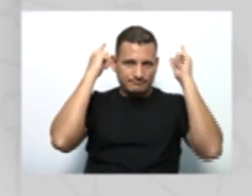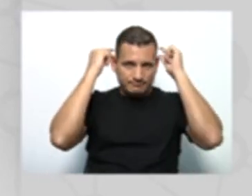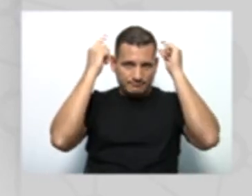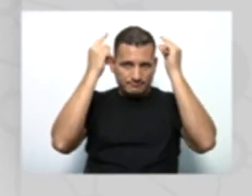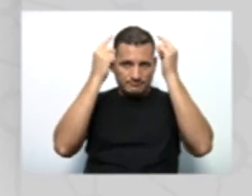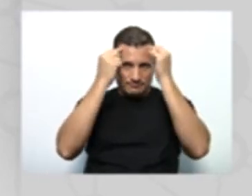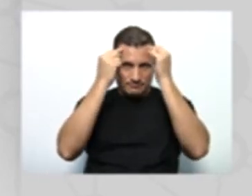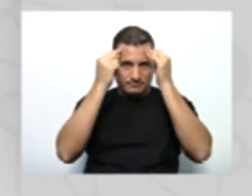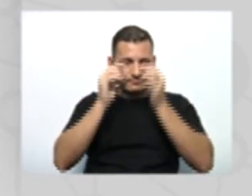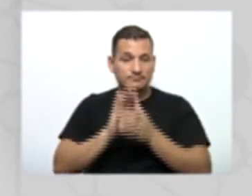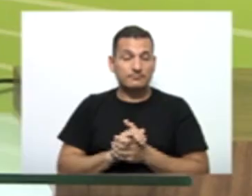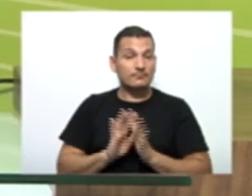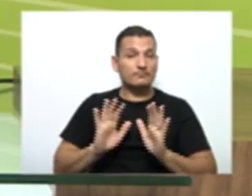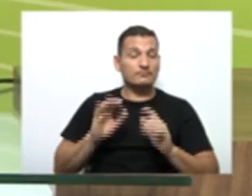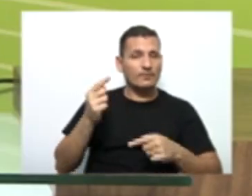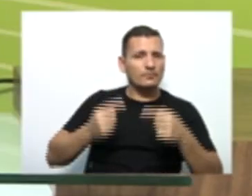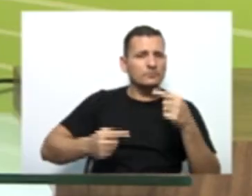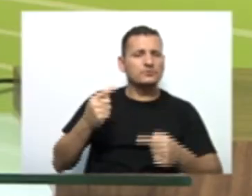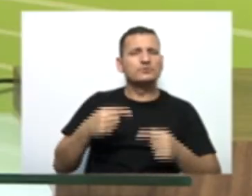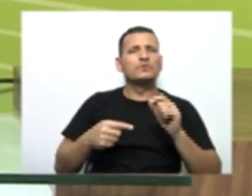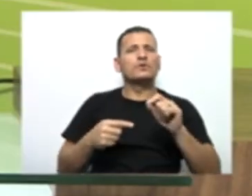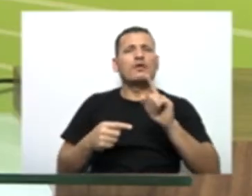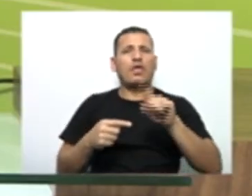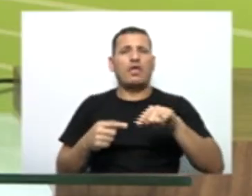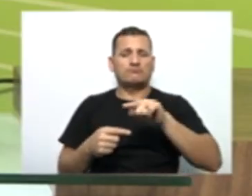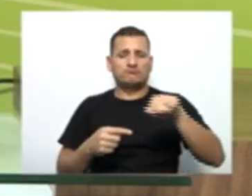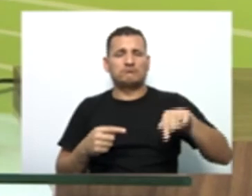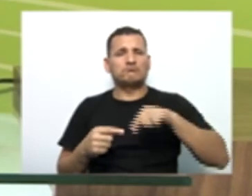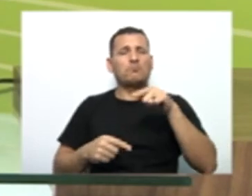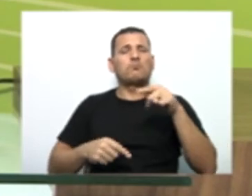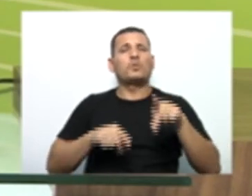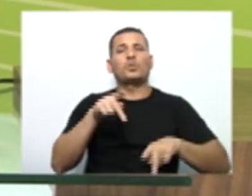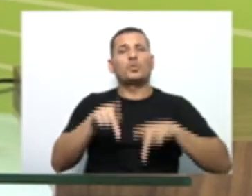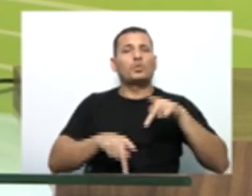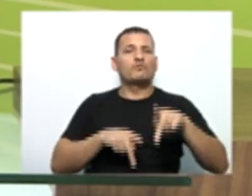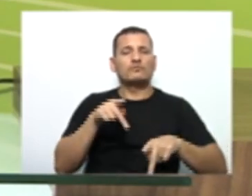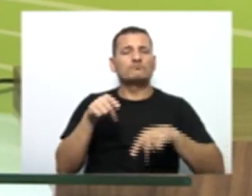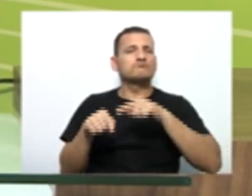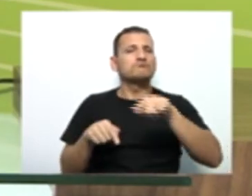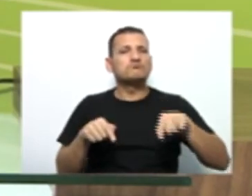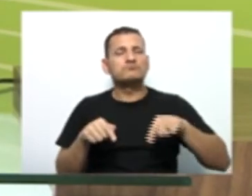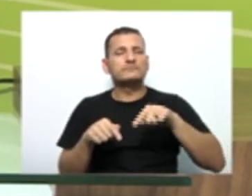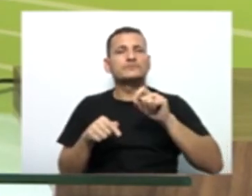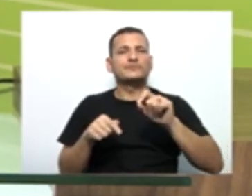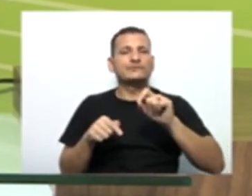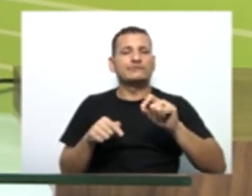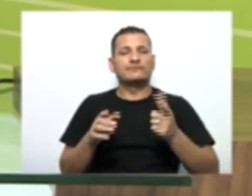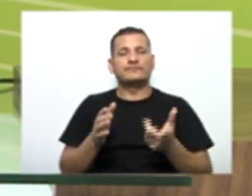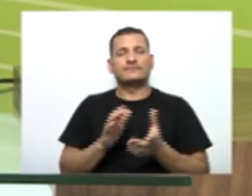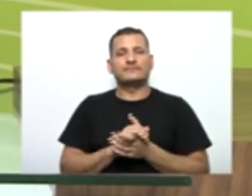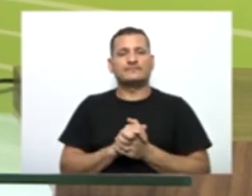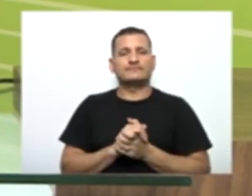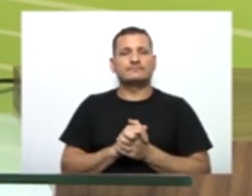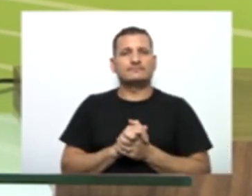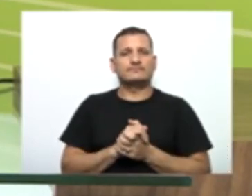E política nada mais era do que a ação do povo na cidade. Eram aquelas pessoas que